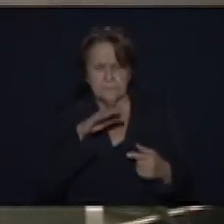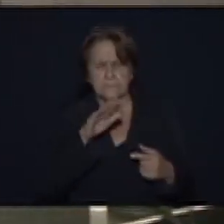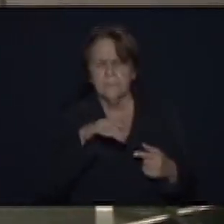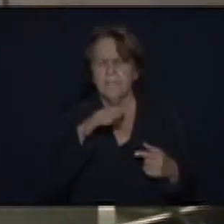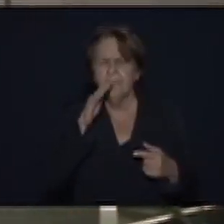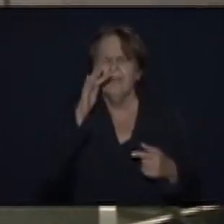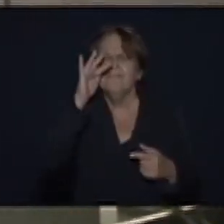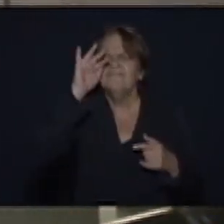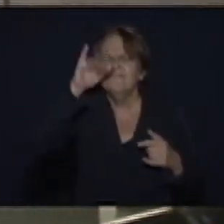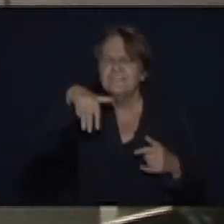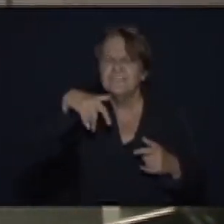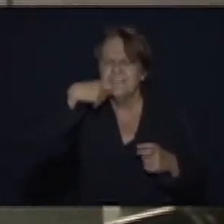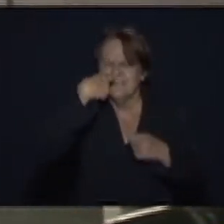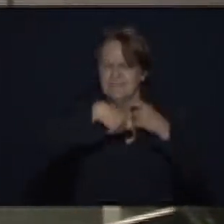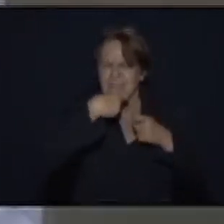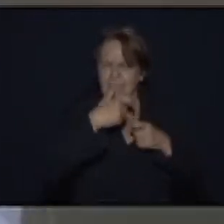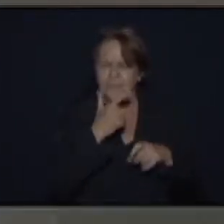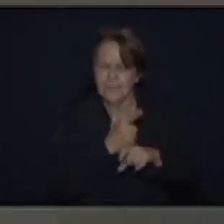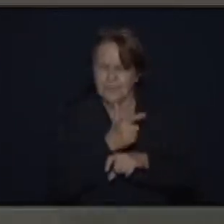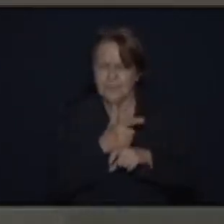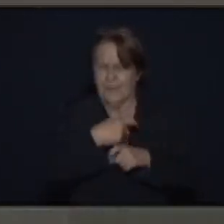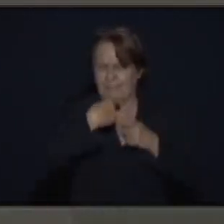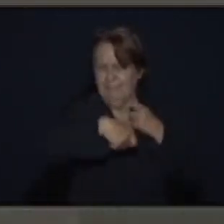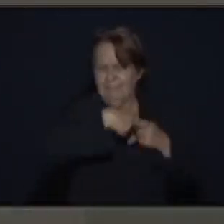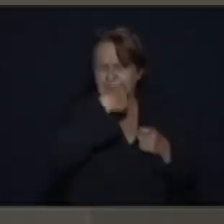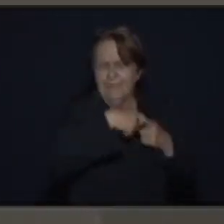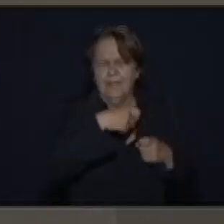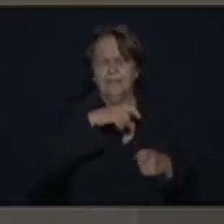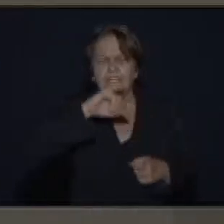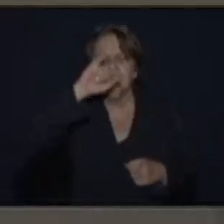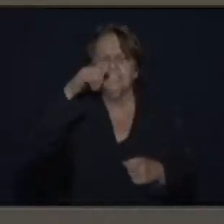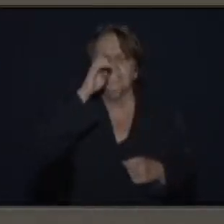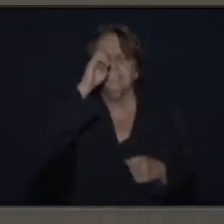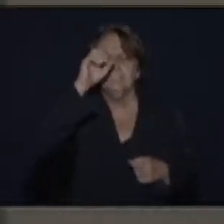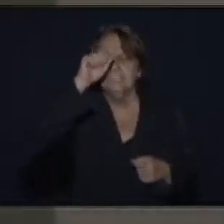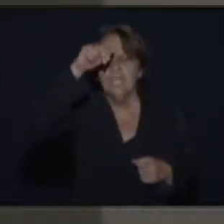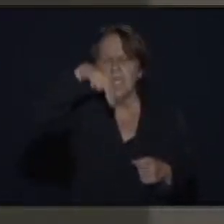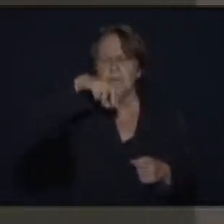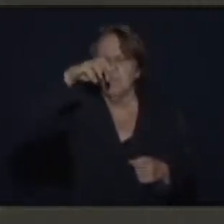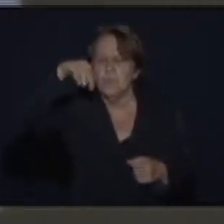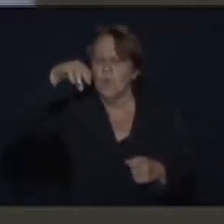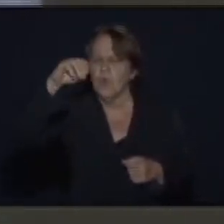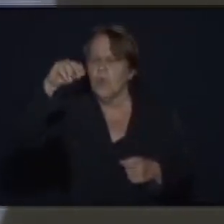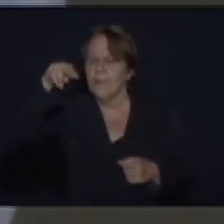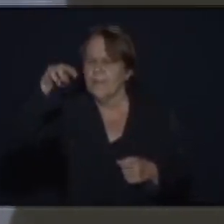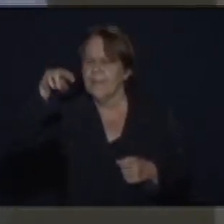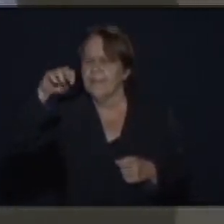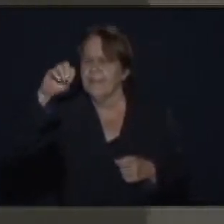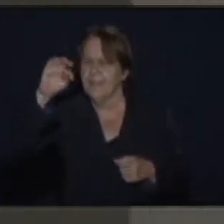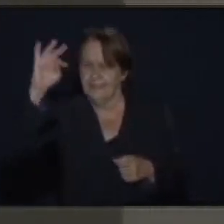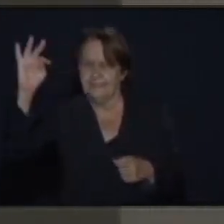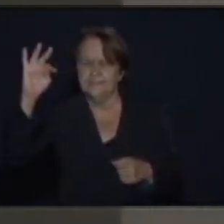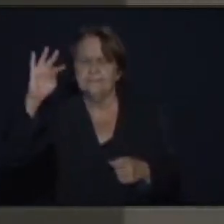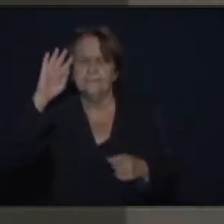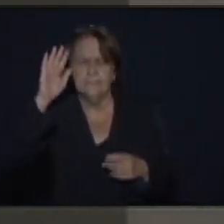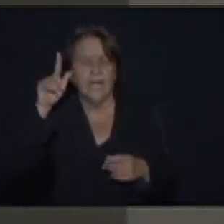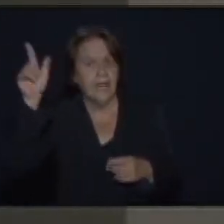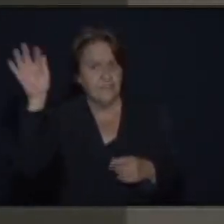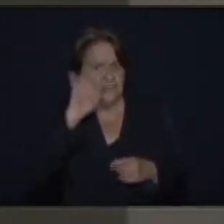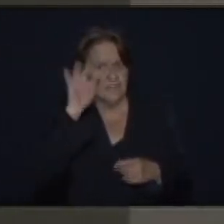final da primeira da segunda guerra mundial já boné era um francês bom e que logo após a guerra